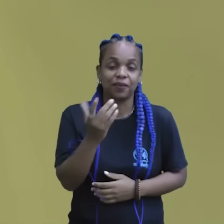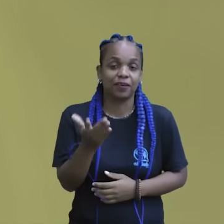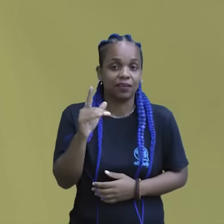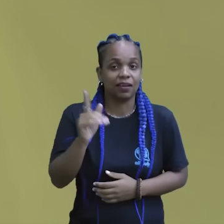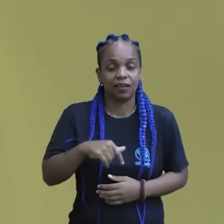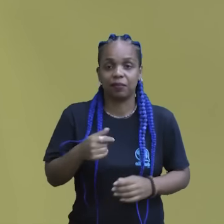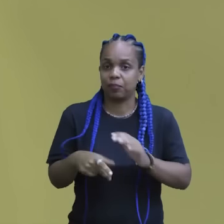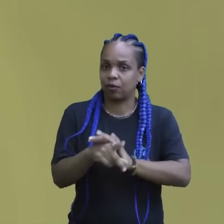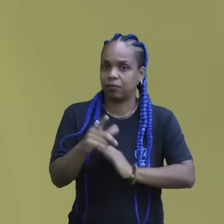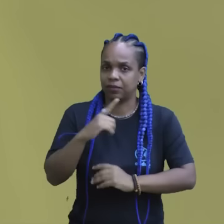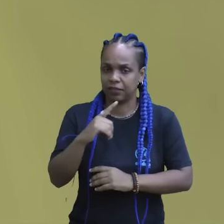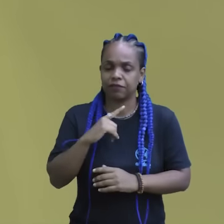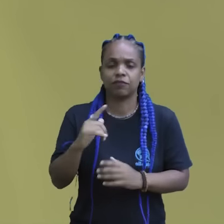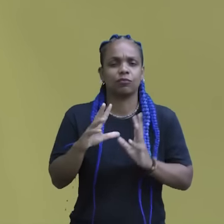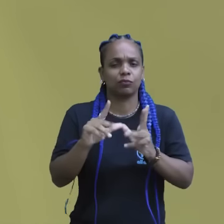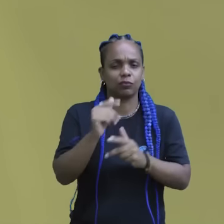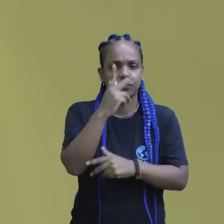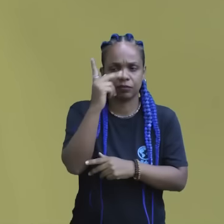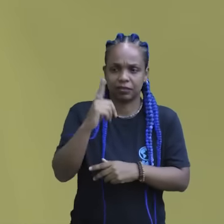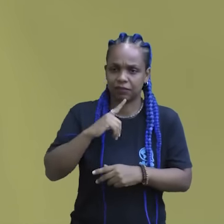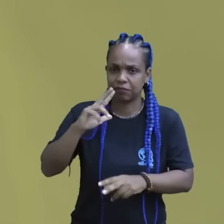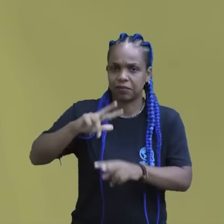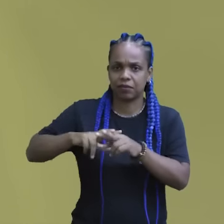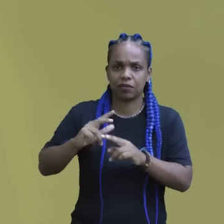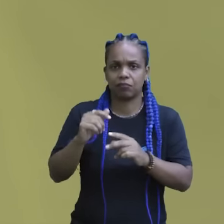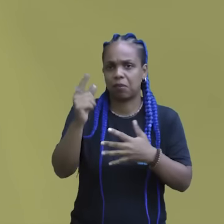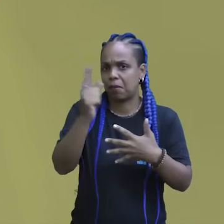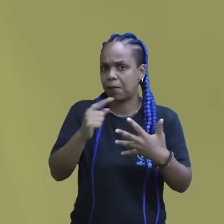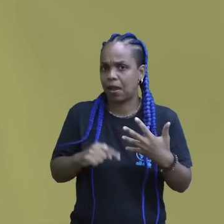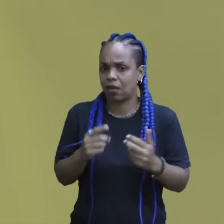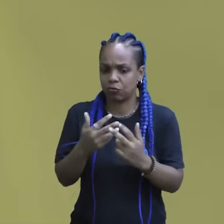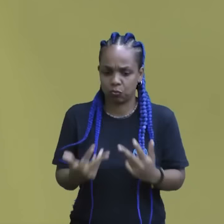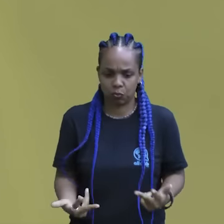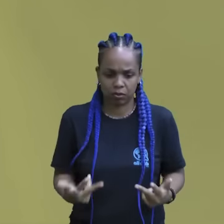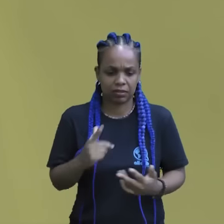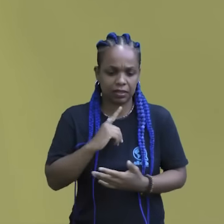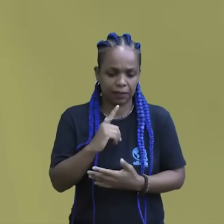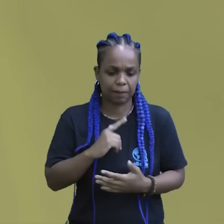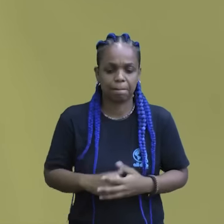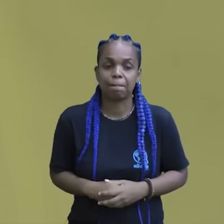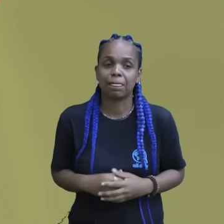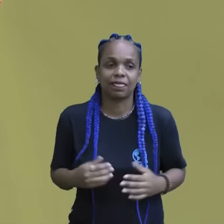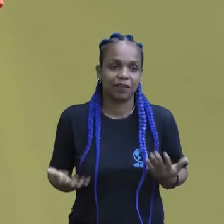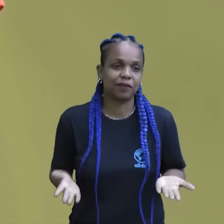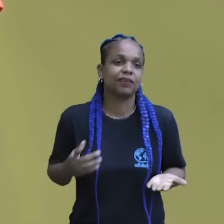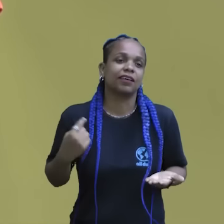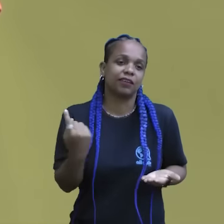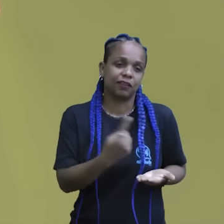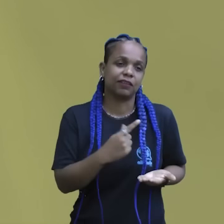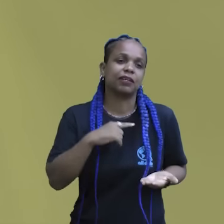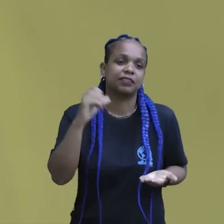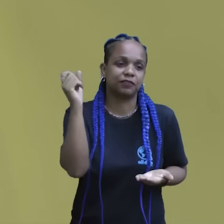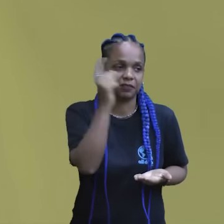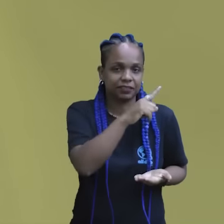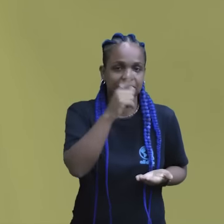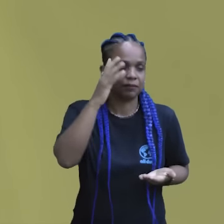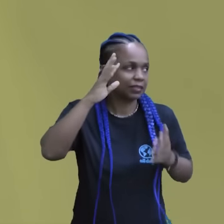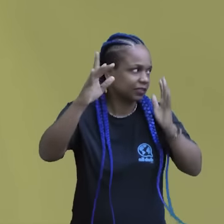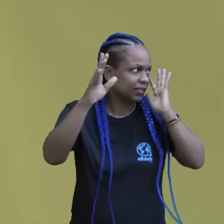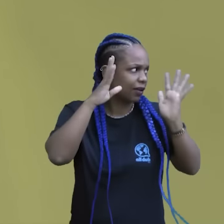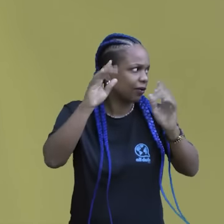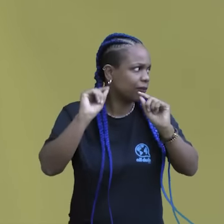que a gente tem dificuldade de imaginar, para fazer uma comparação dessa, é nas condições de vida